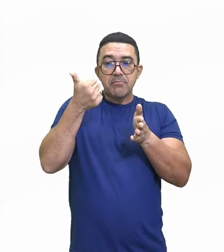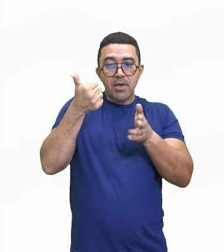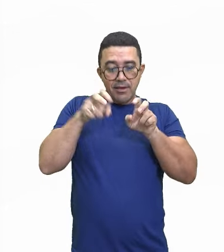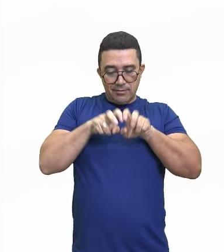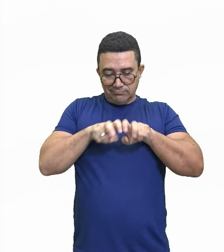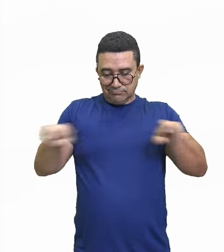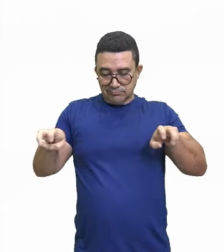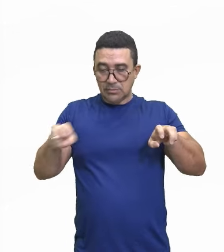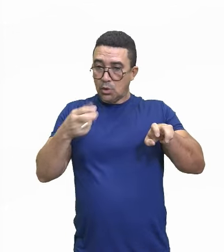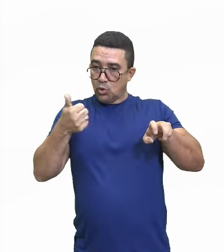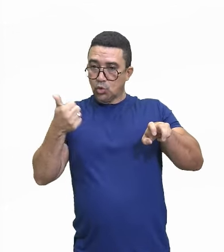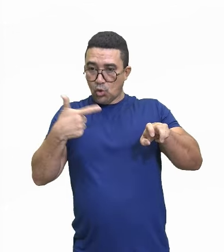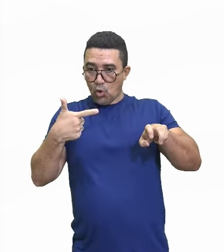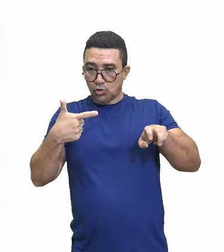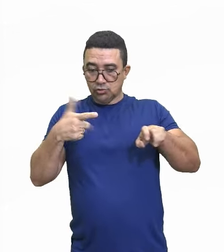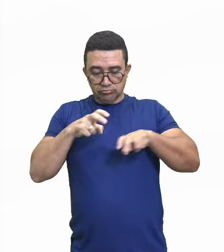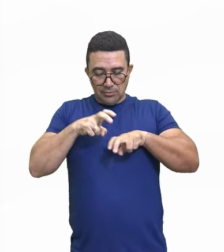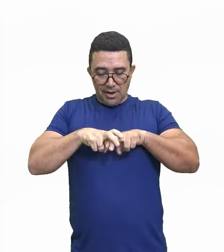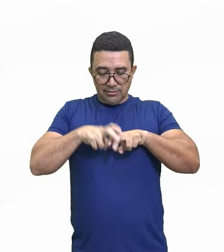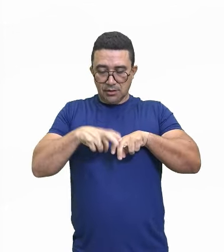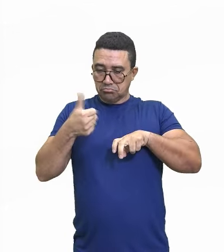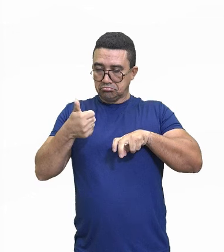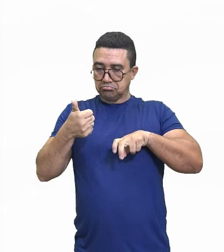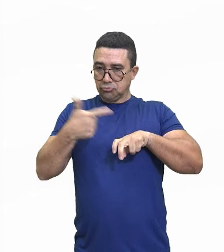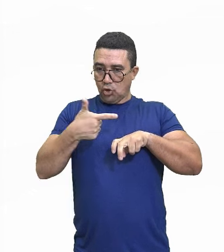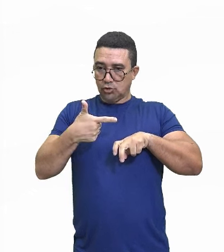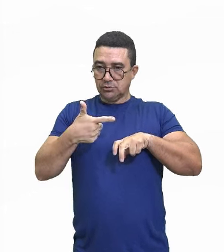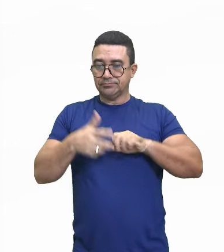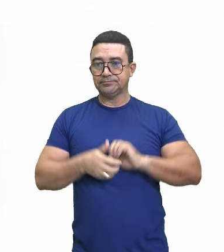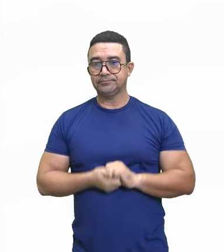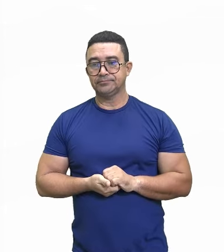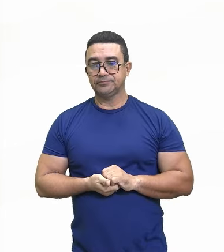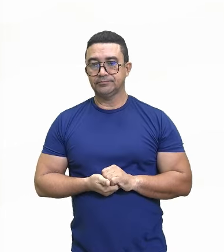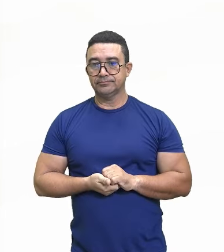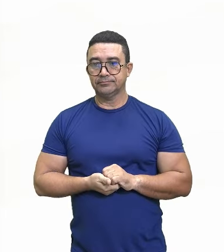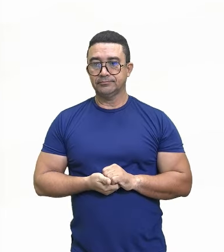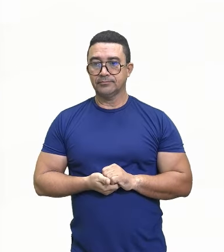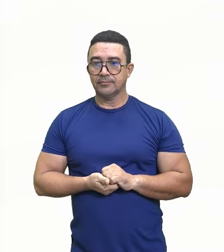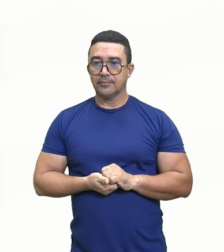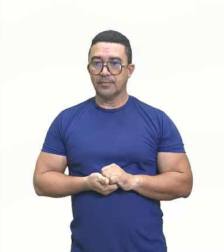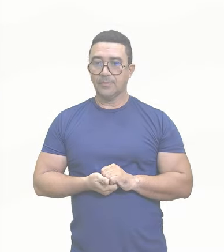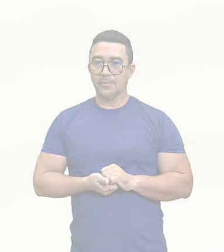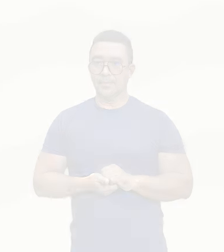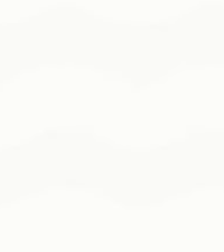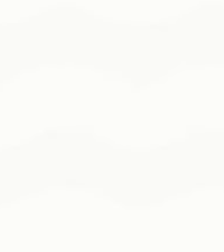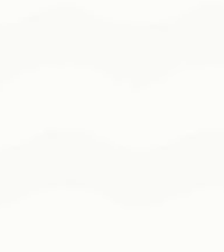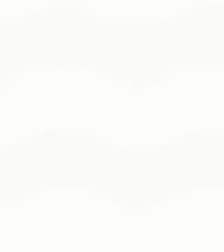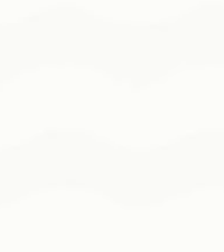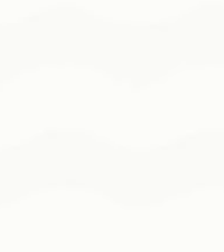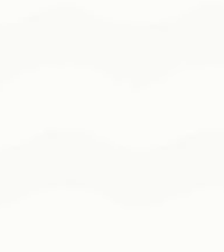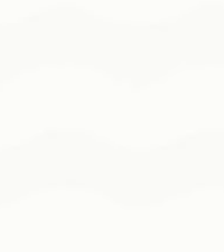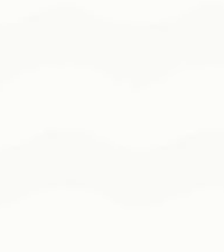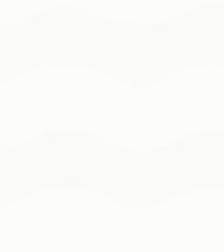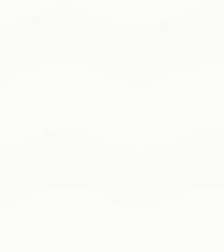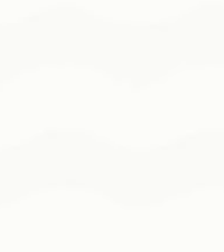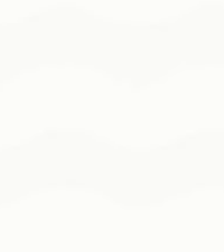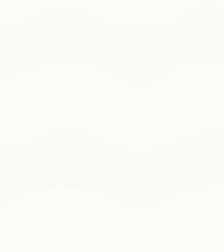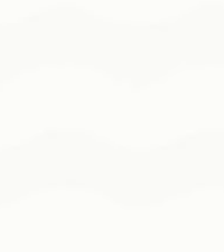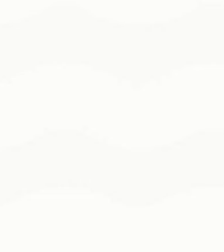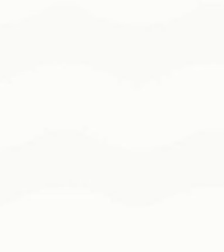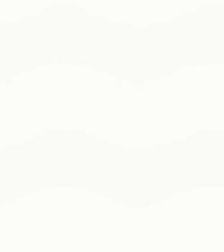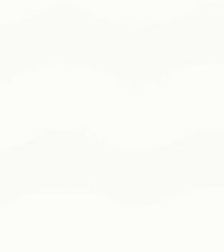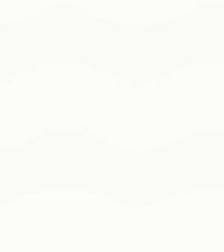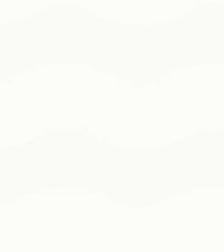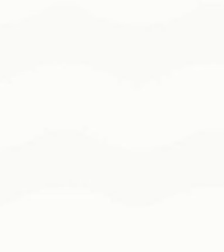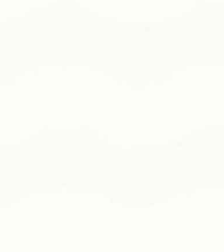12 cadeiras, certo? Poltronas. Ou seja, o meu A1, primeiro termo, é igual a